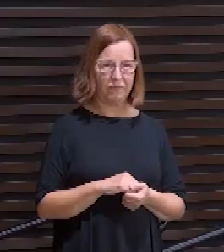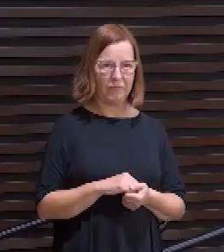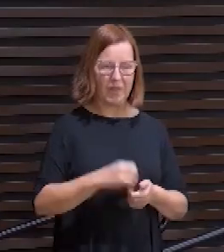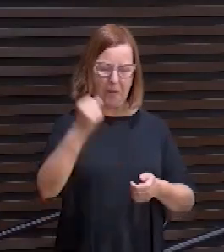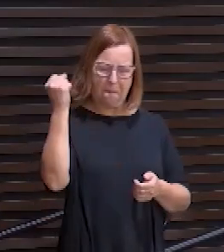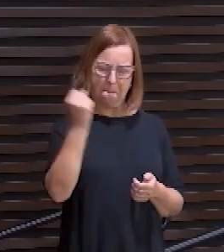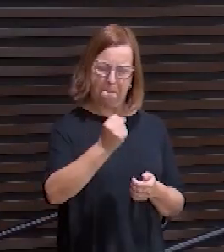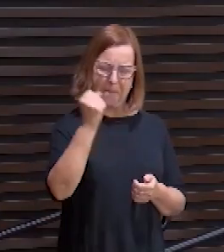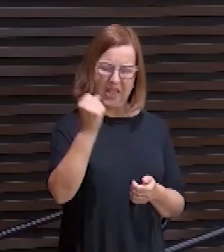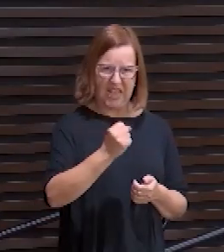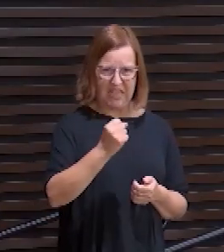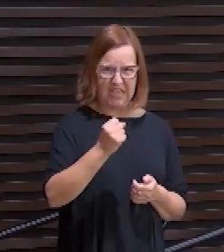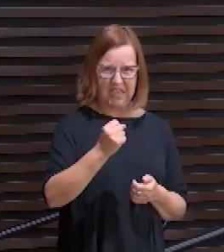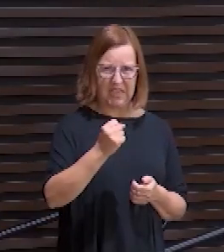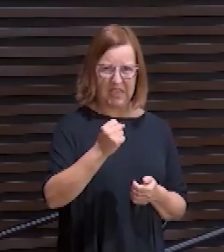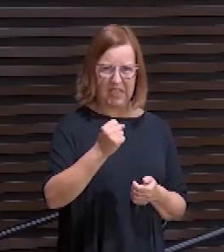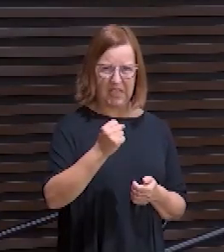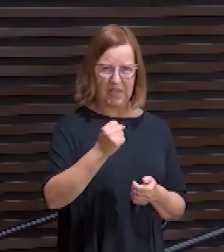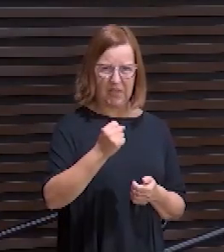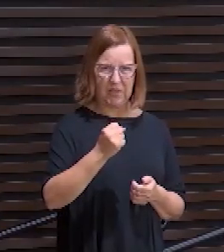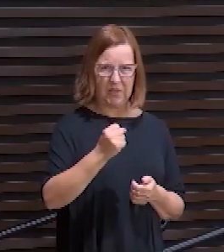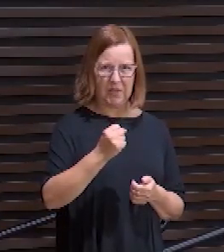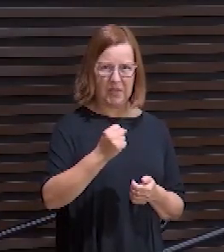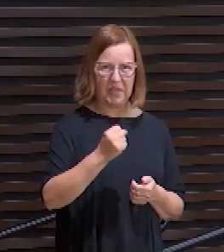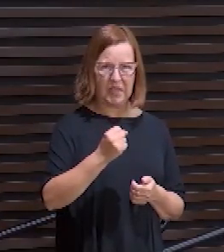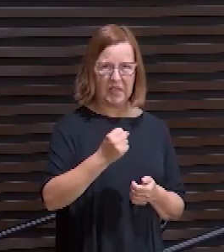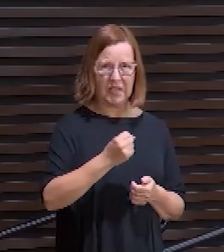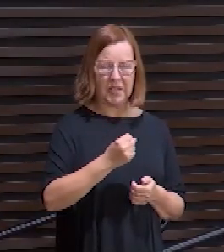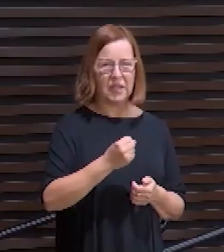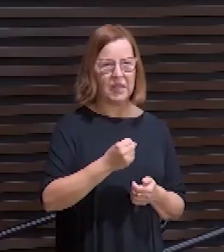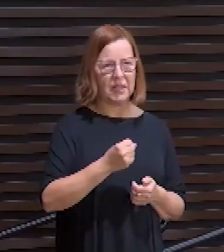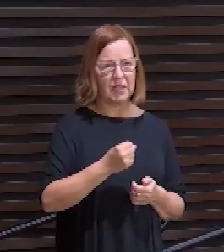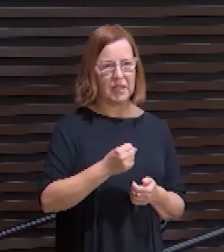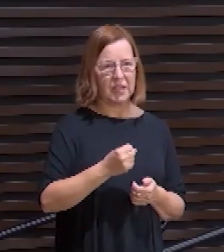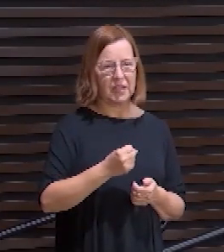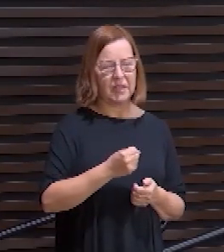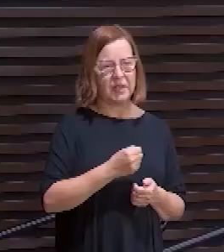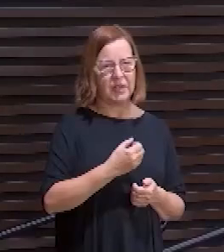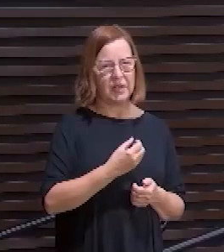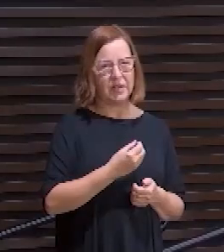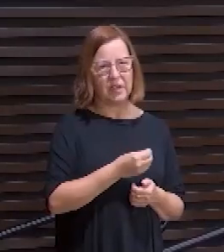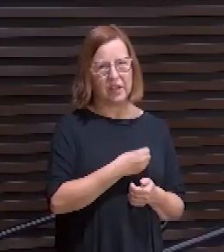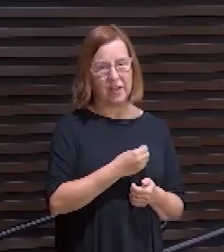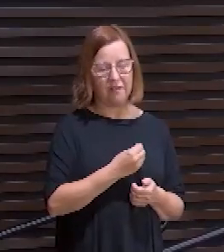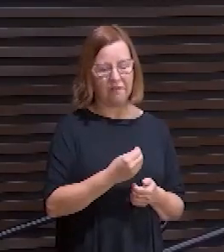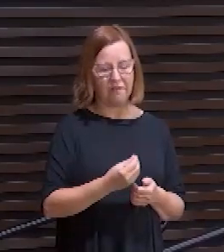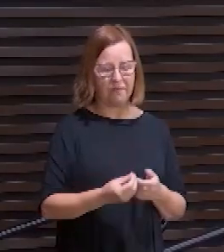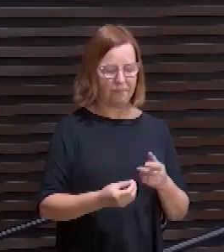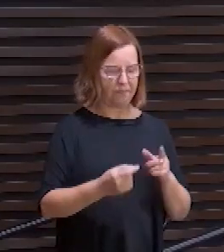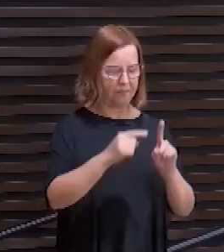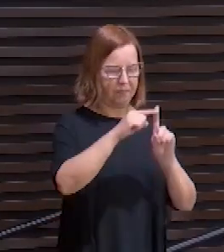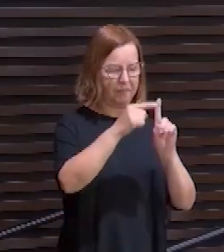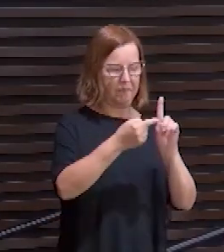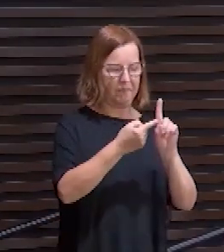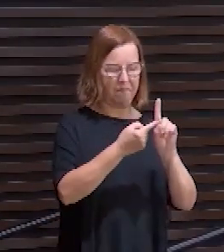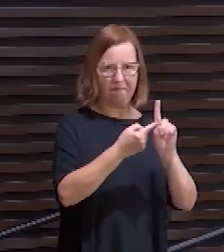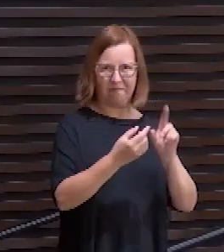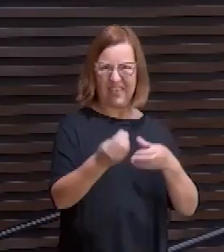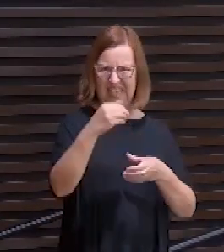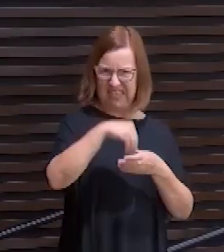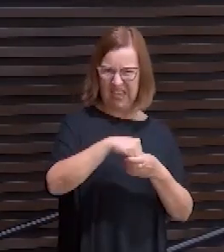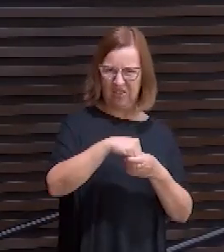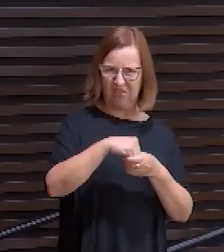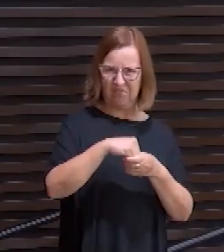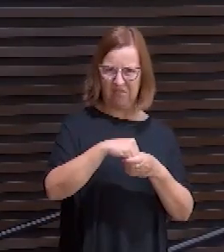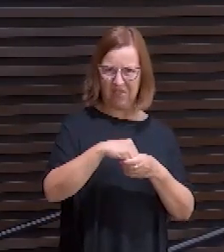matando o ser mais indefeso que existe, dentro do ventre, e dizendo que